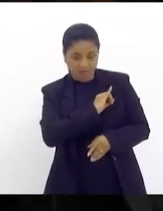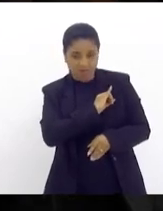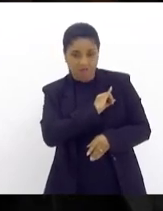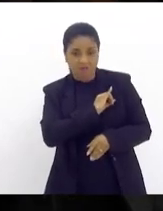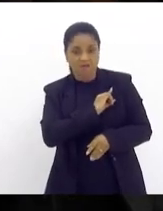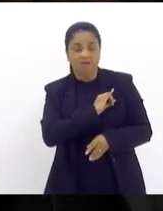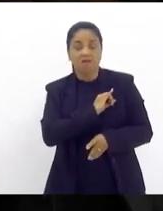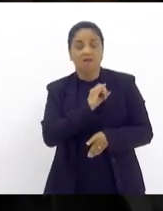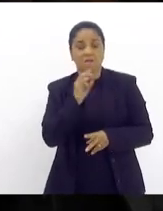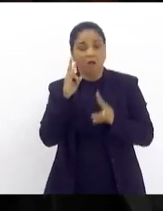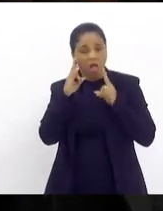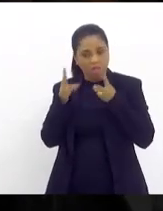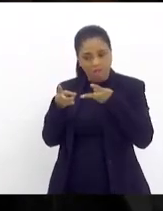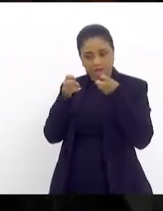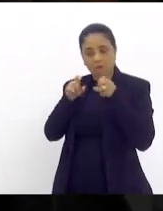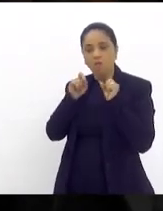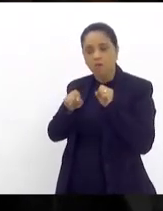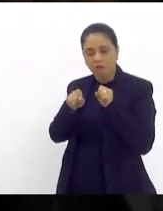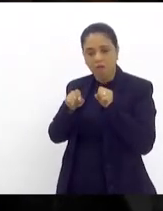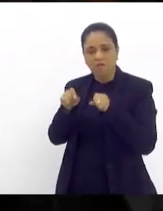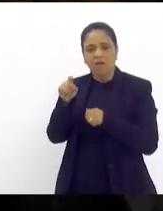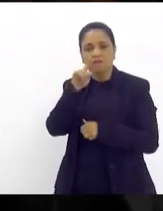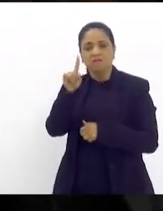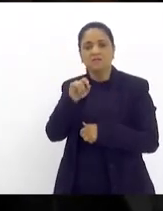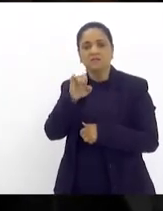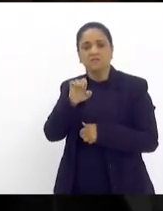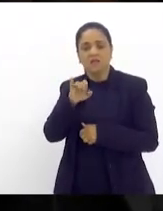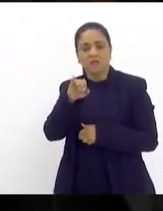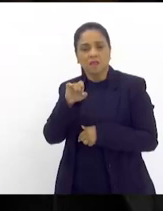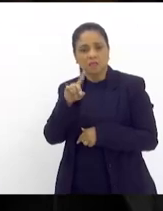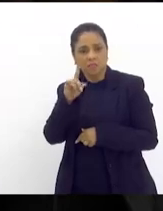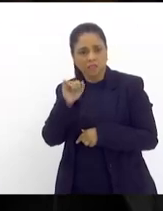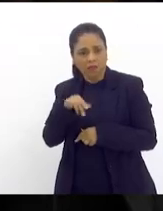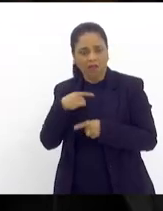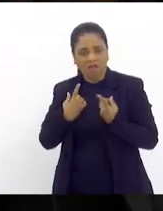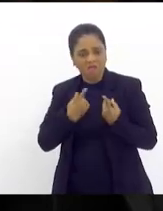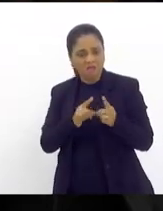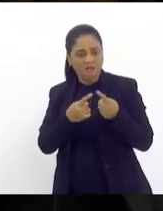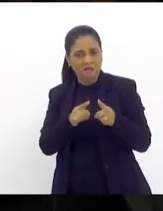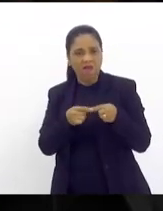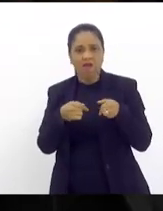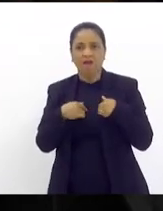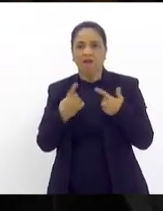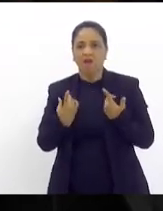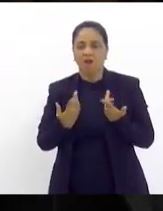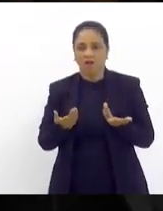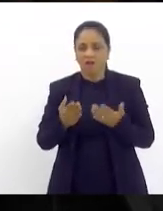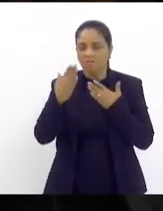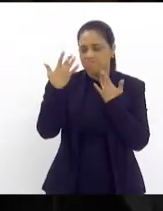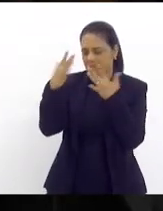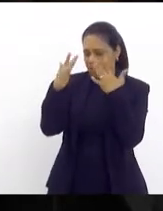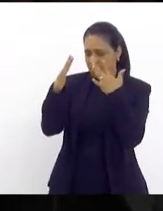da cultura daquela cidade maravilhosa Parabéns prefeito Guilherme Marcelo e o deputado Guilherme